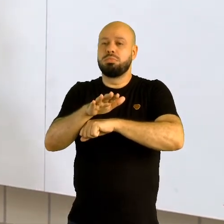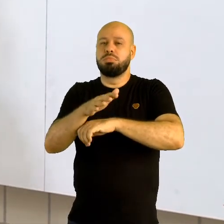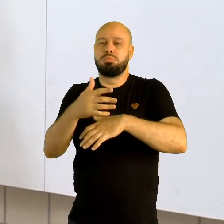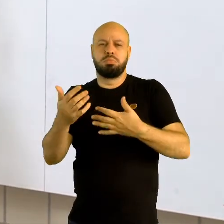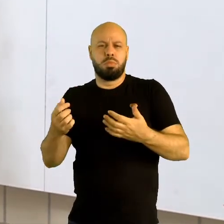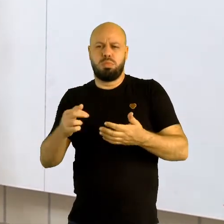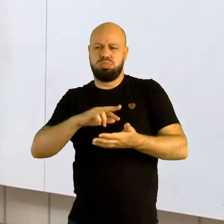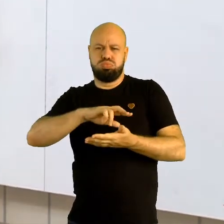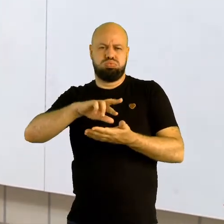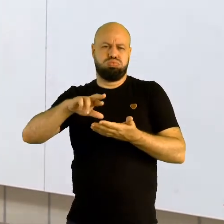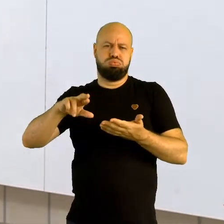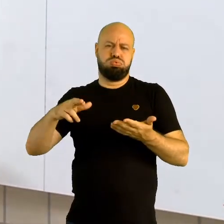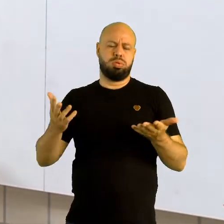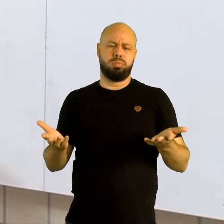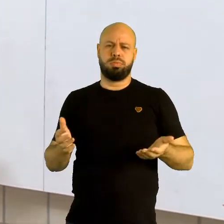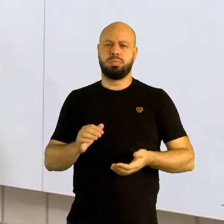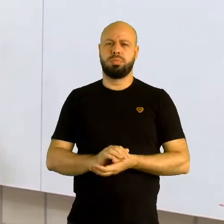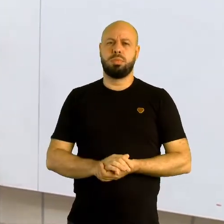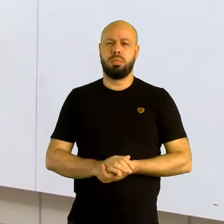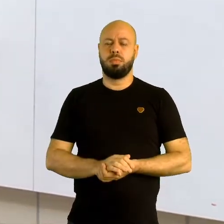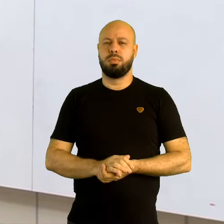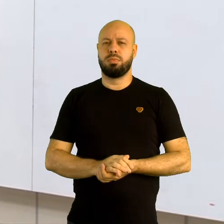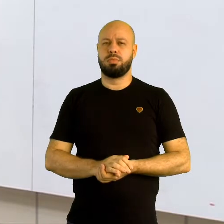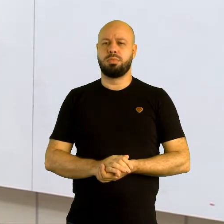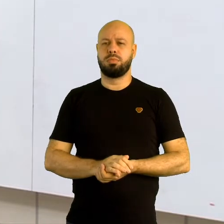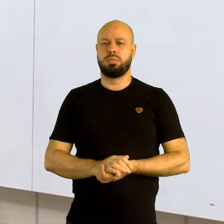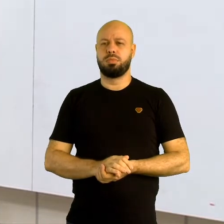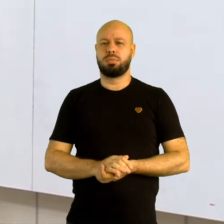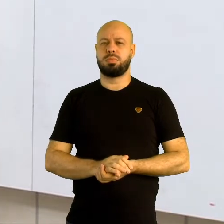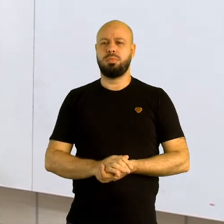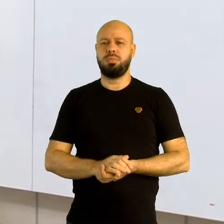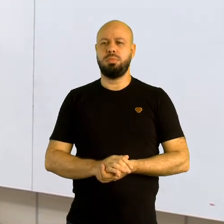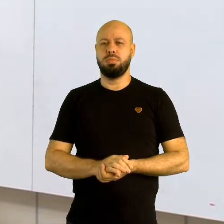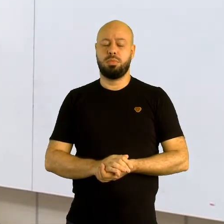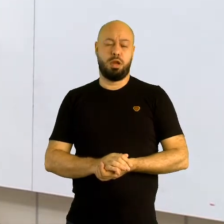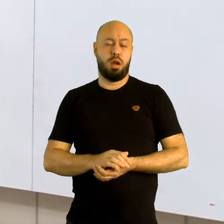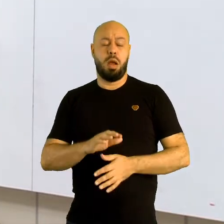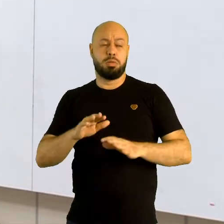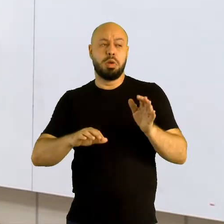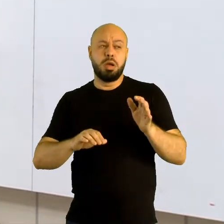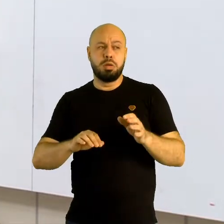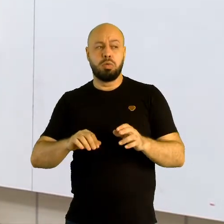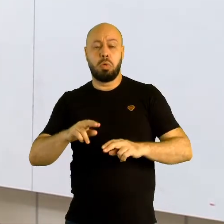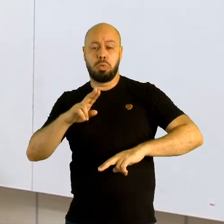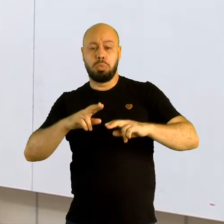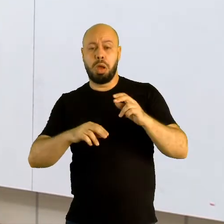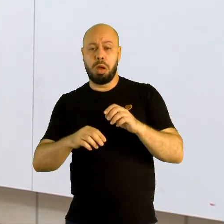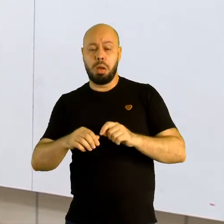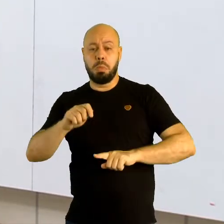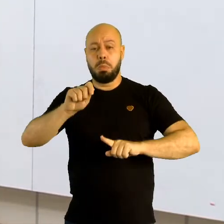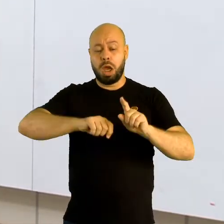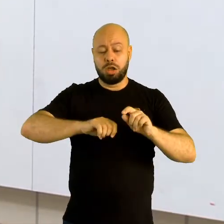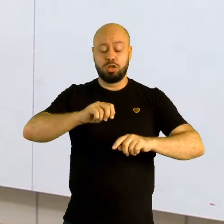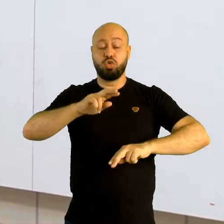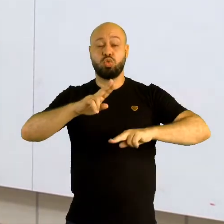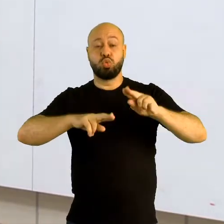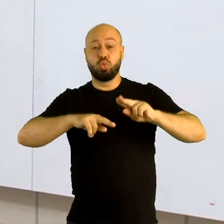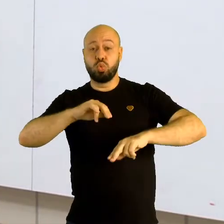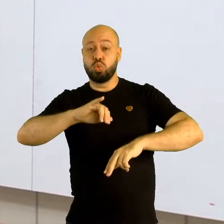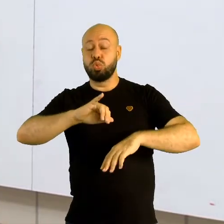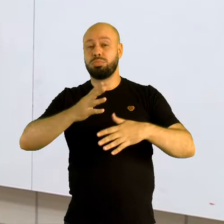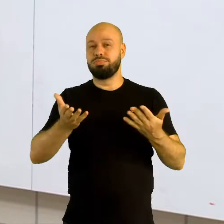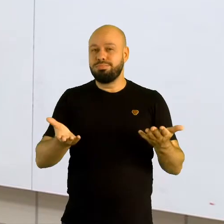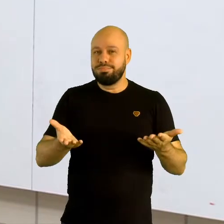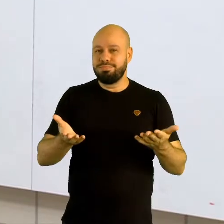tem a ver, né? Na manhã, tarde, em julho, alright? Com time, tem a